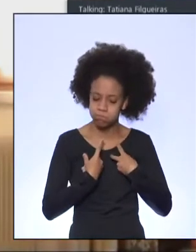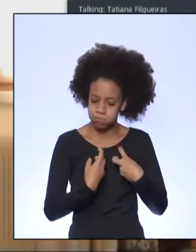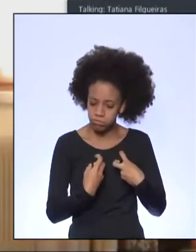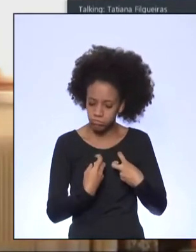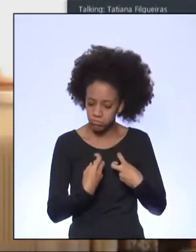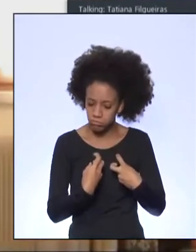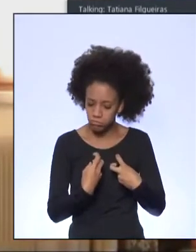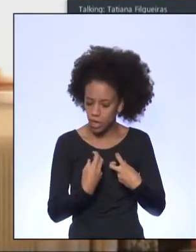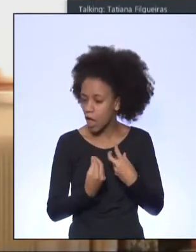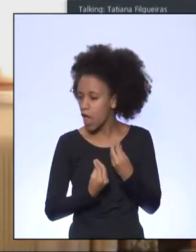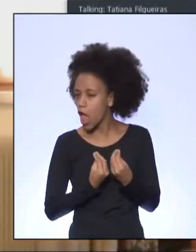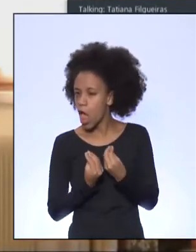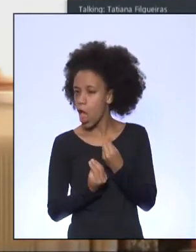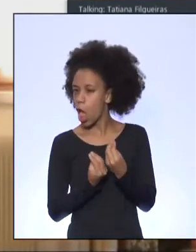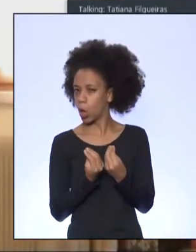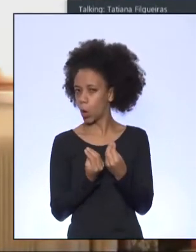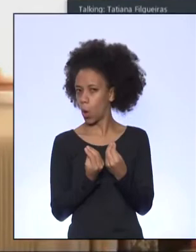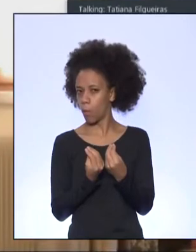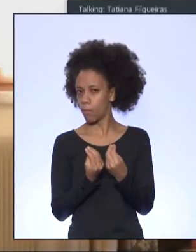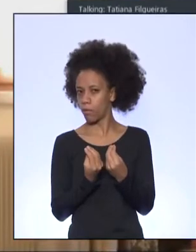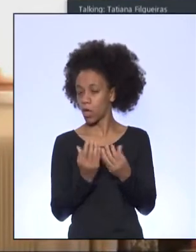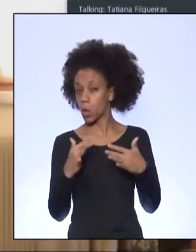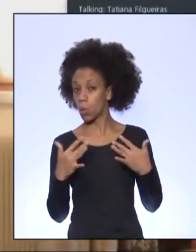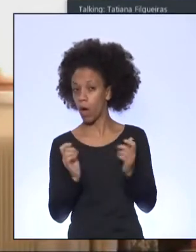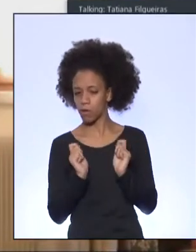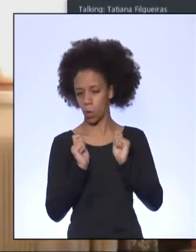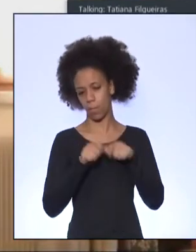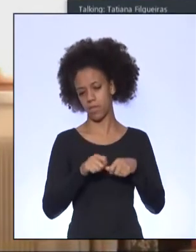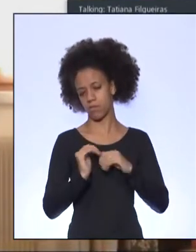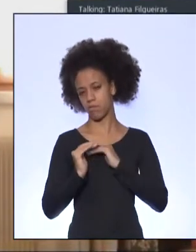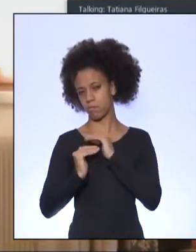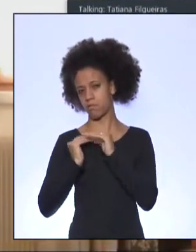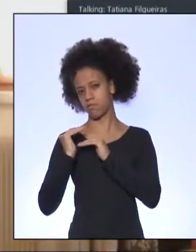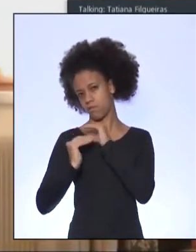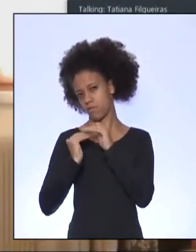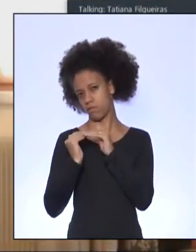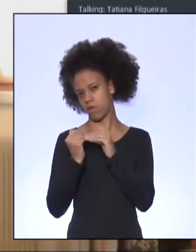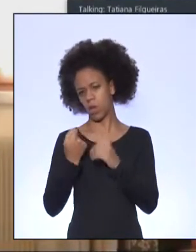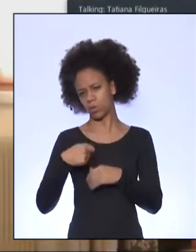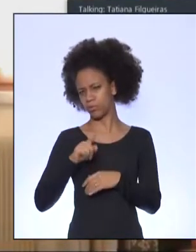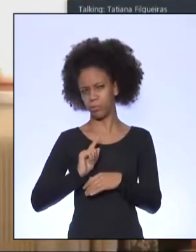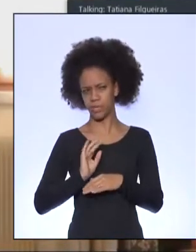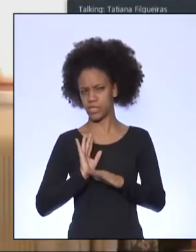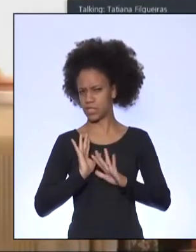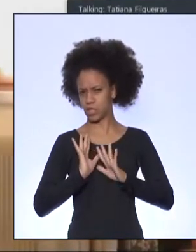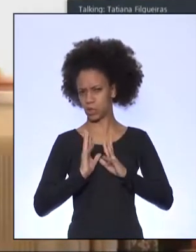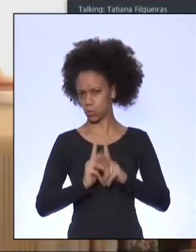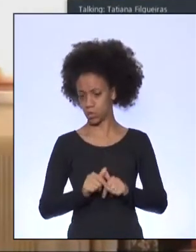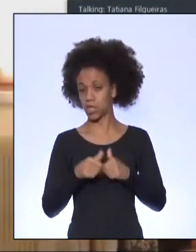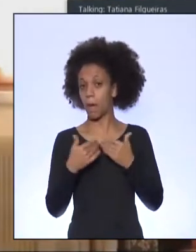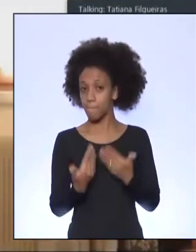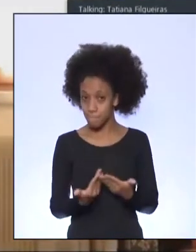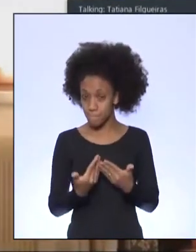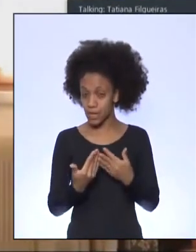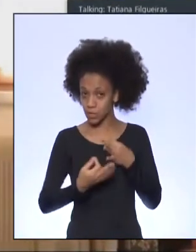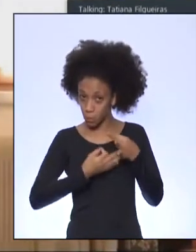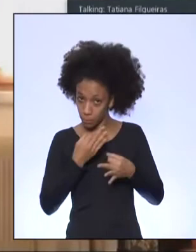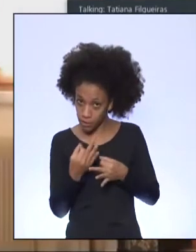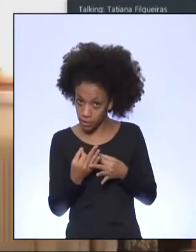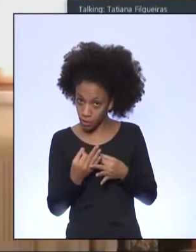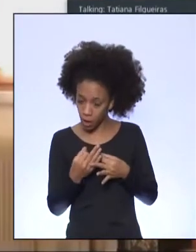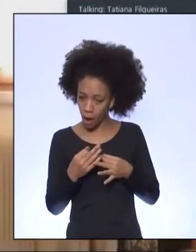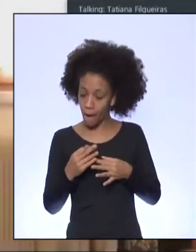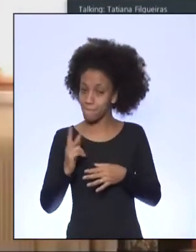entender quais são as competências que ele quer desenvolver, né? Ele não vai poder desenvolver todas. A gente sugere que seja um processo pessoal mesmo